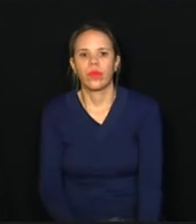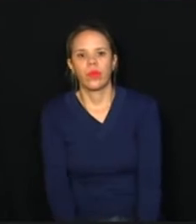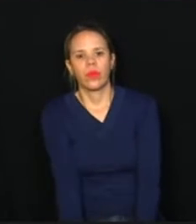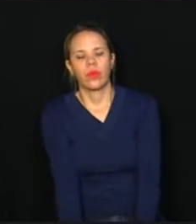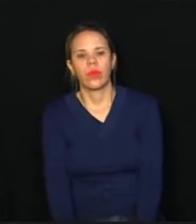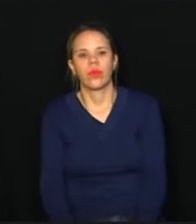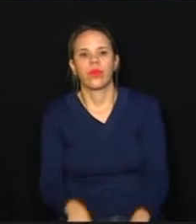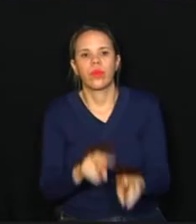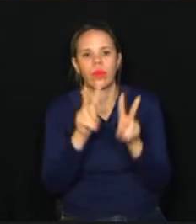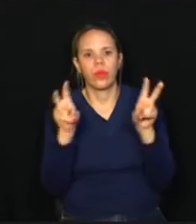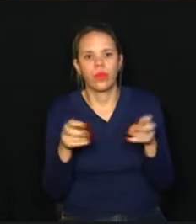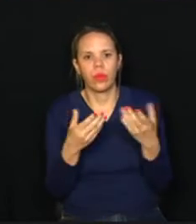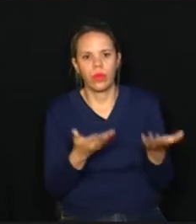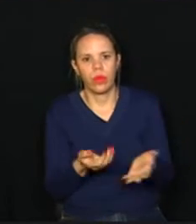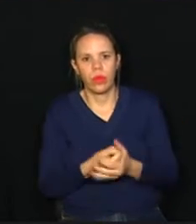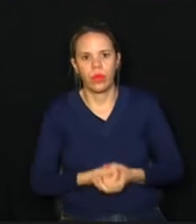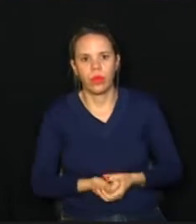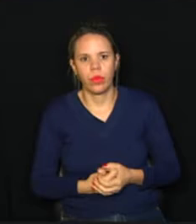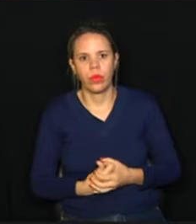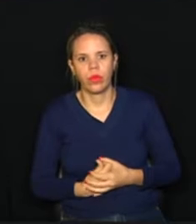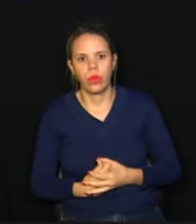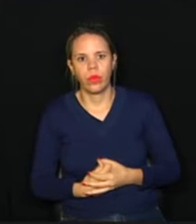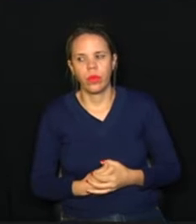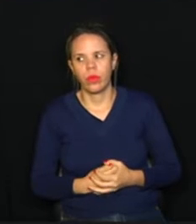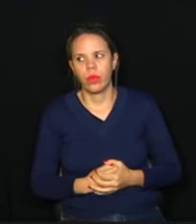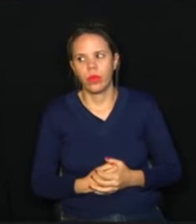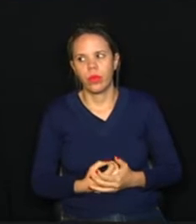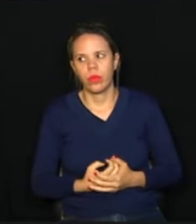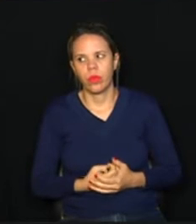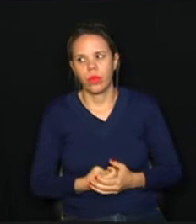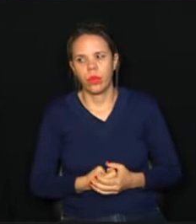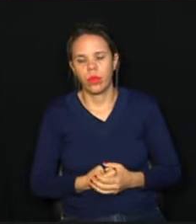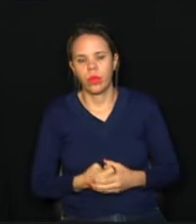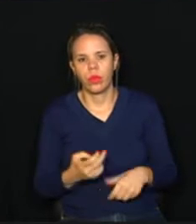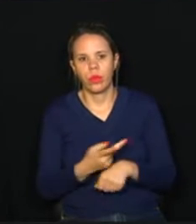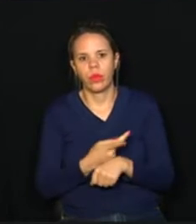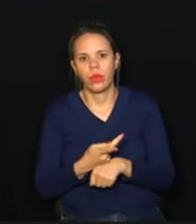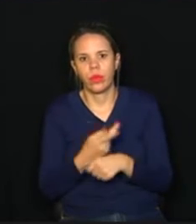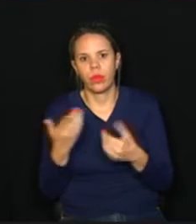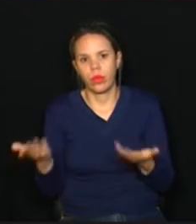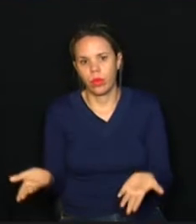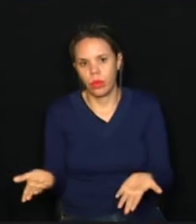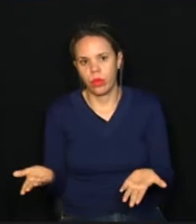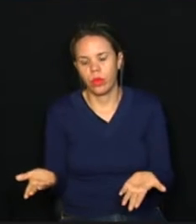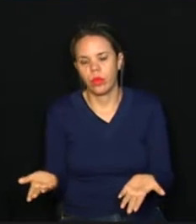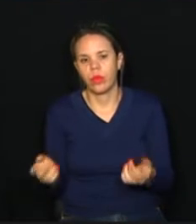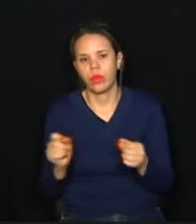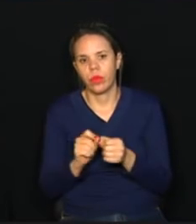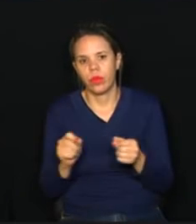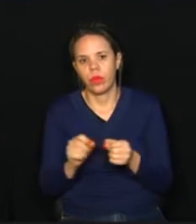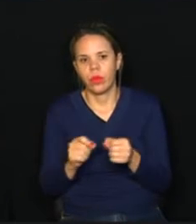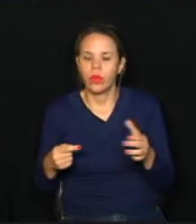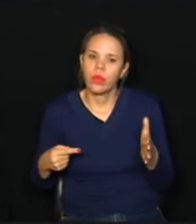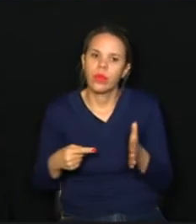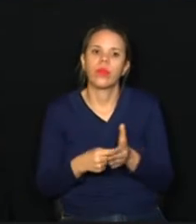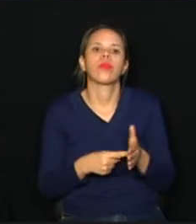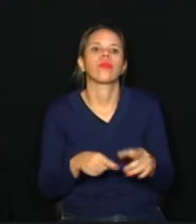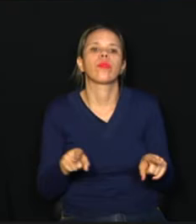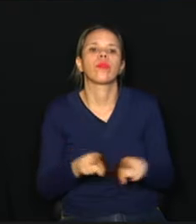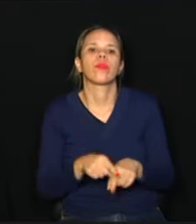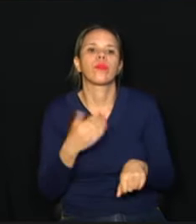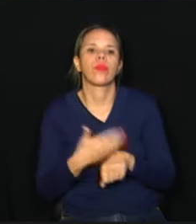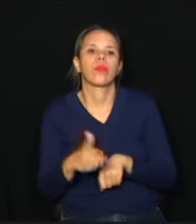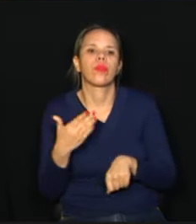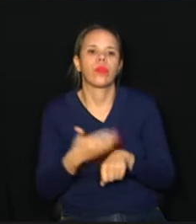o tema, né, e procurar, então, dessa forma, além de fazer a denúncia, também exercer